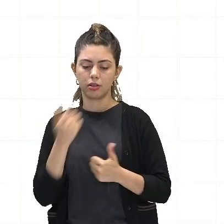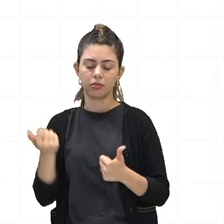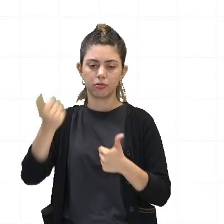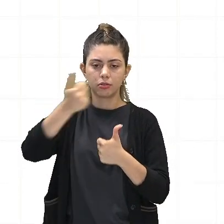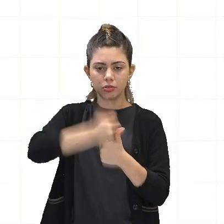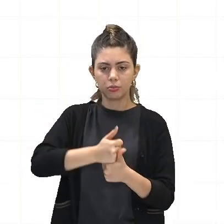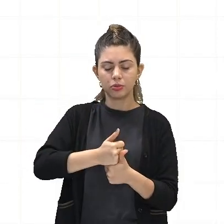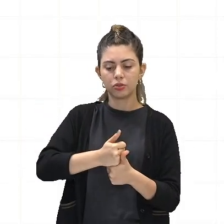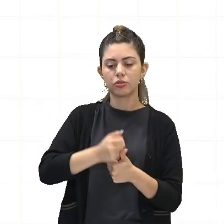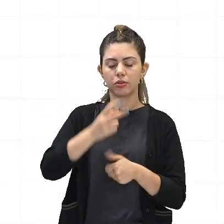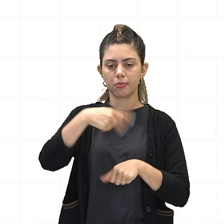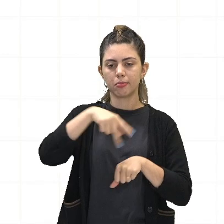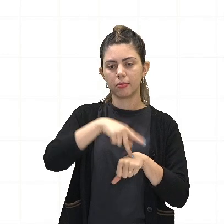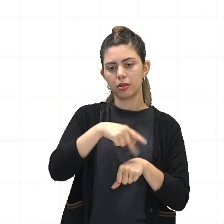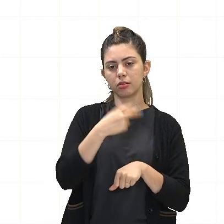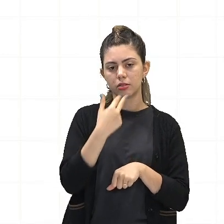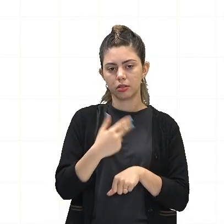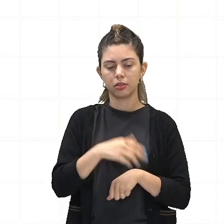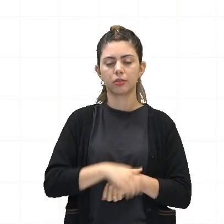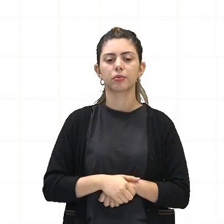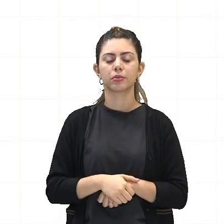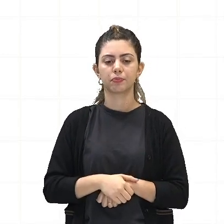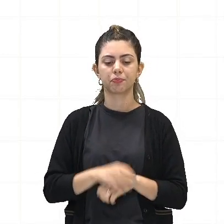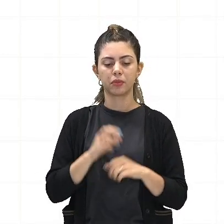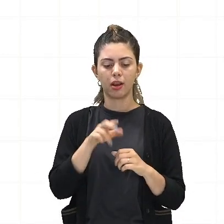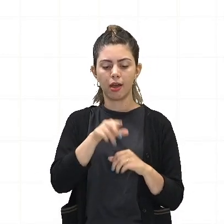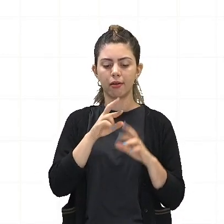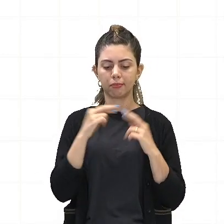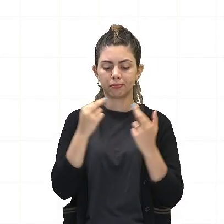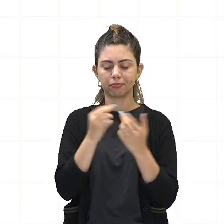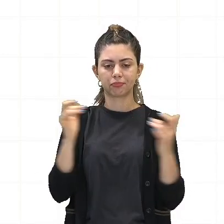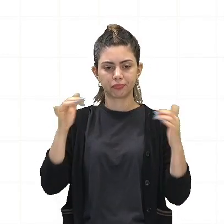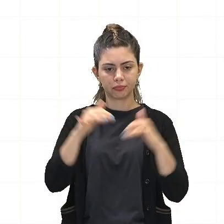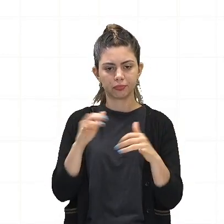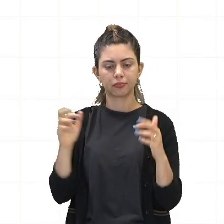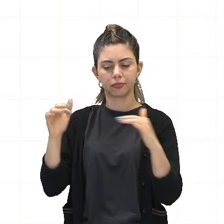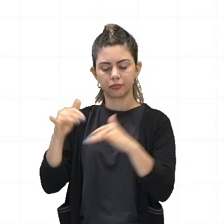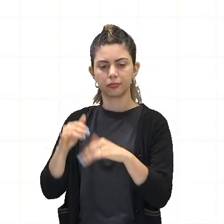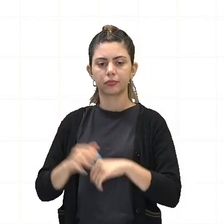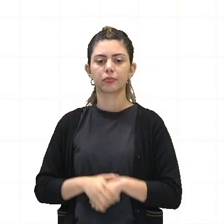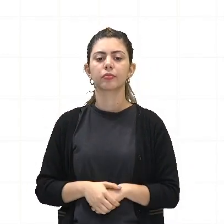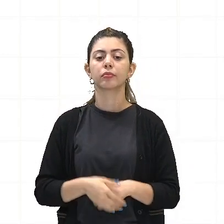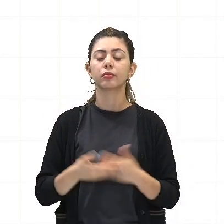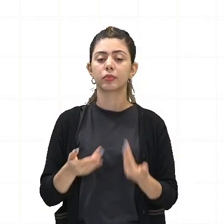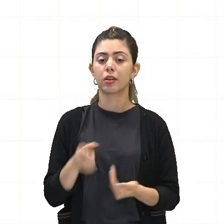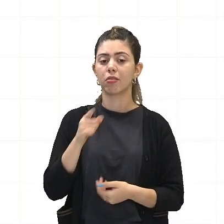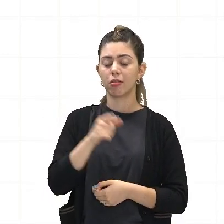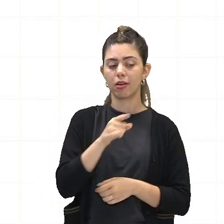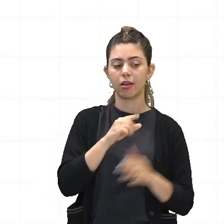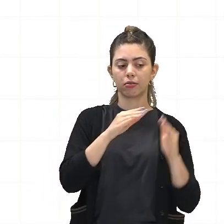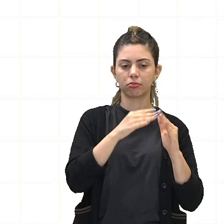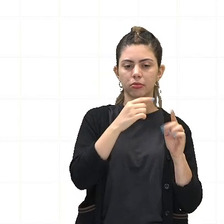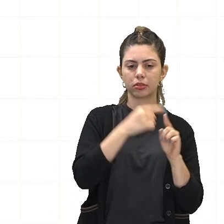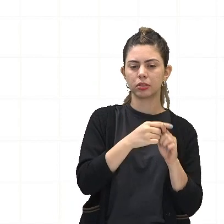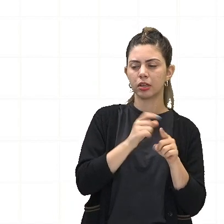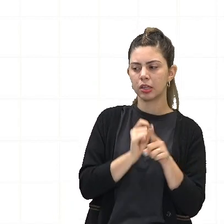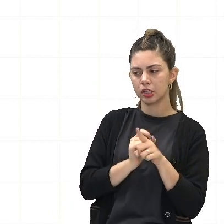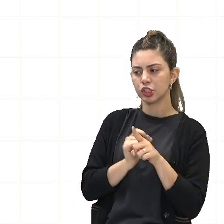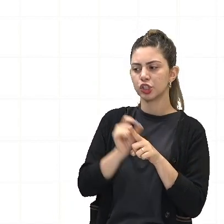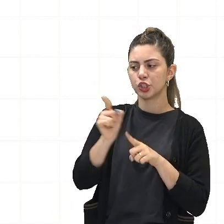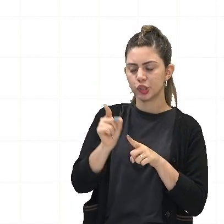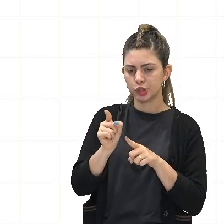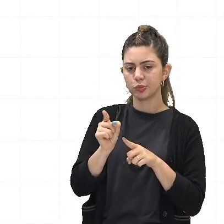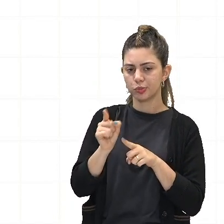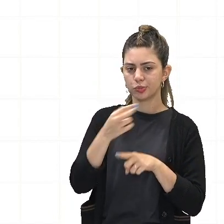igrejas evangélicas, no caso, os pastores, que são líderes dessas igrejas, podem se casar, diferentemente dos padres,